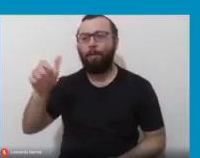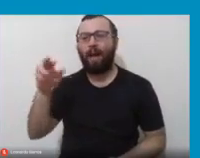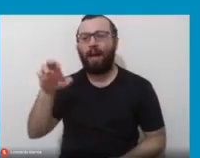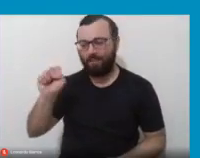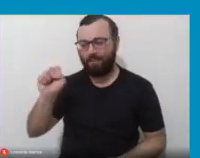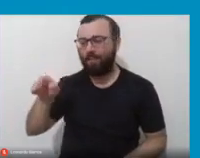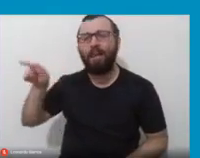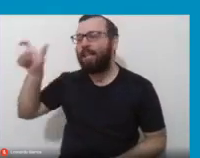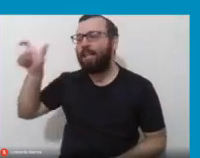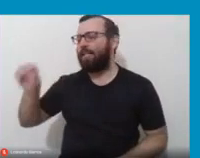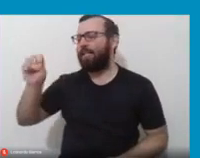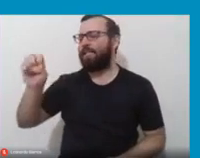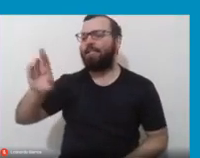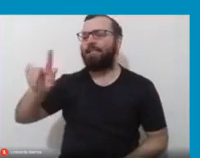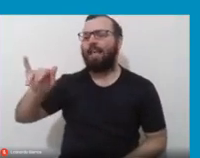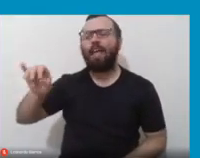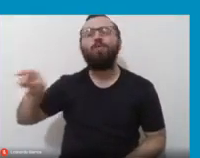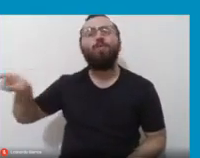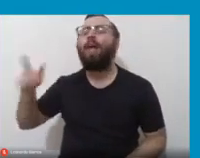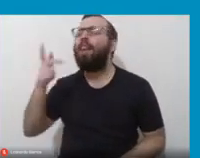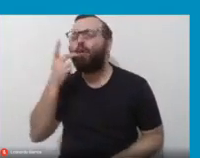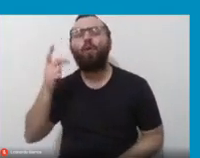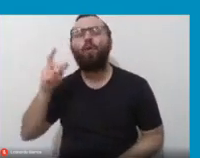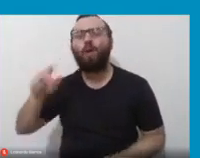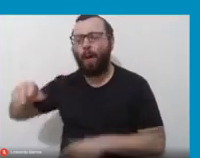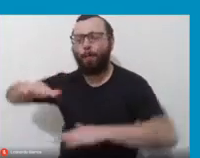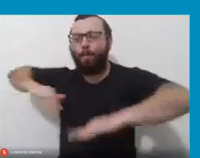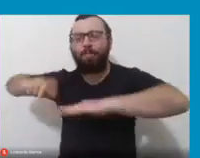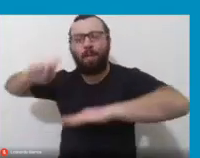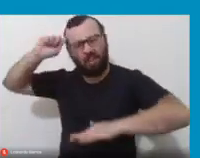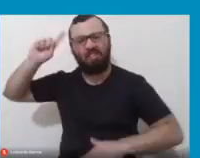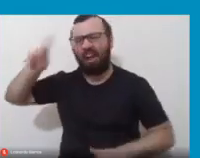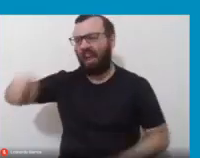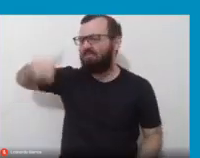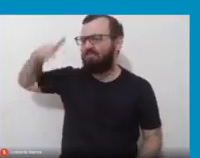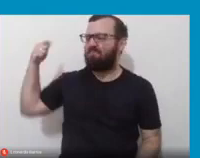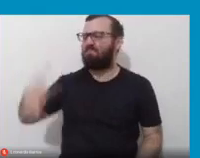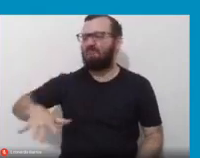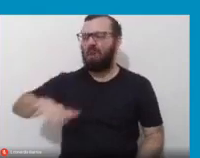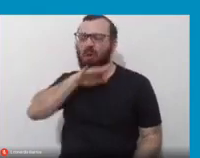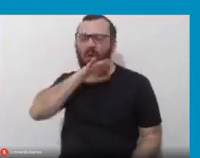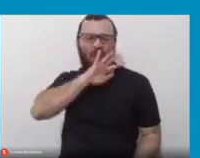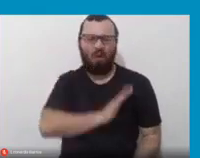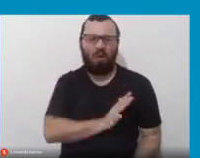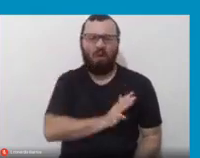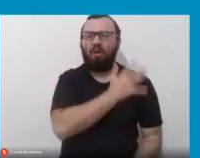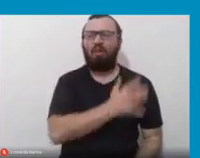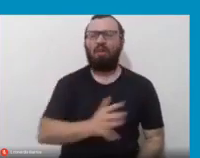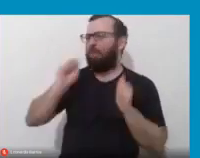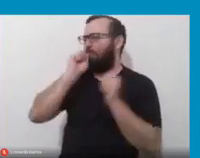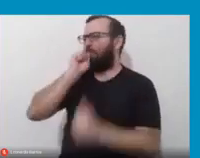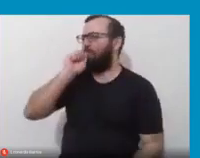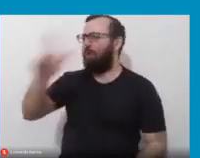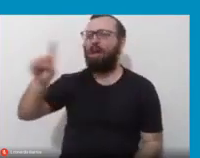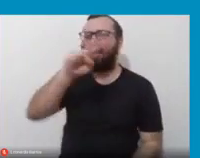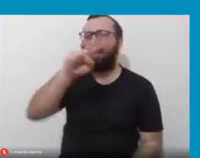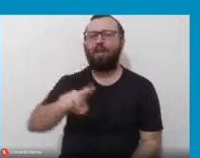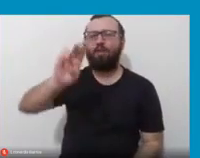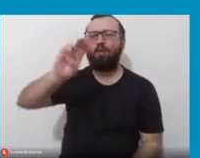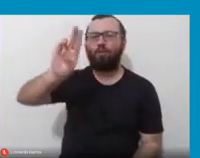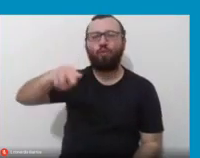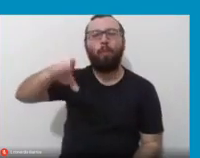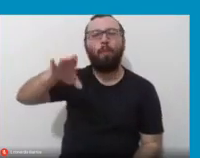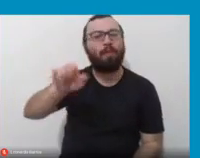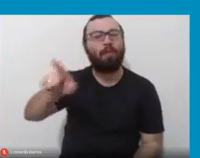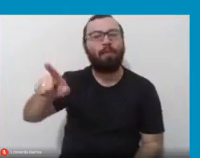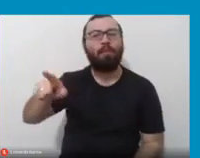movimento negro como escória maldita e abriga vagabundos, e chamou Zumbi dos Palmares, símbolo da resistência negra no